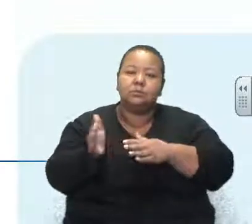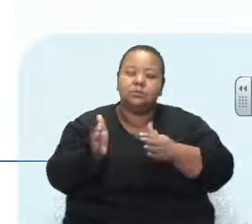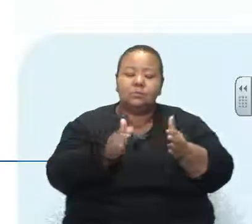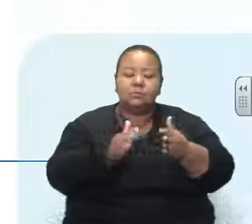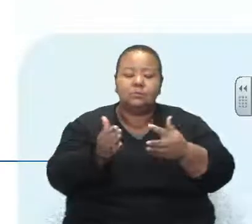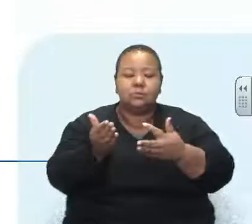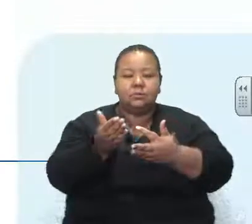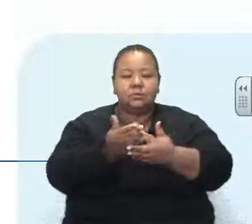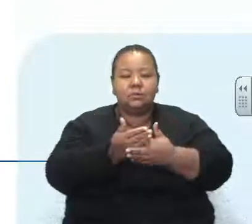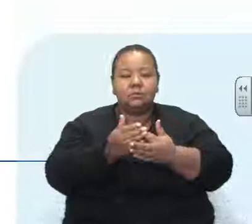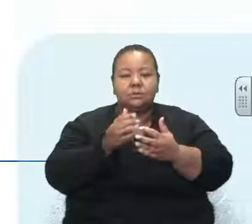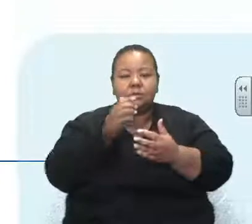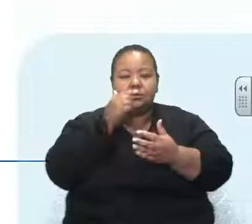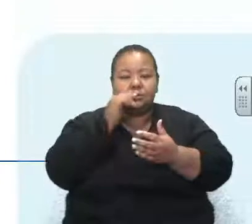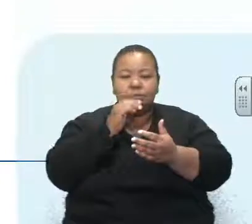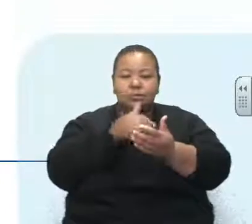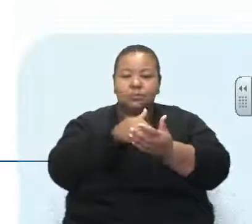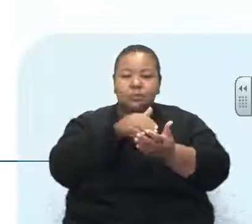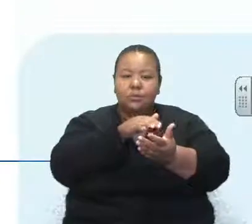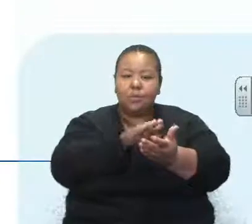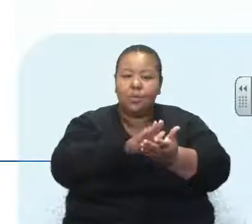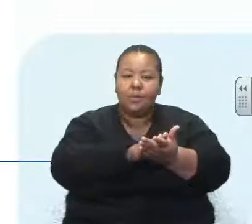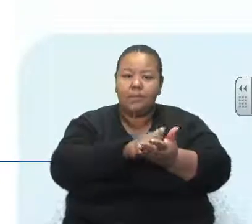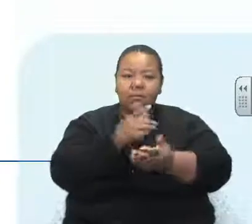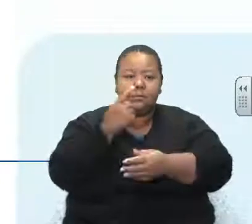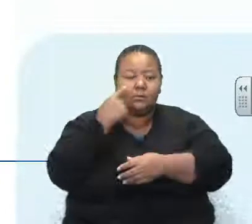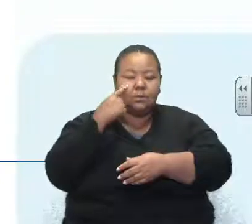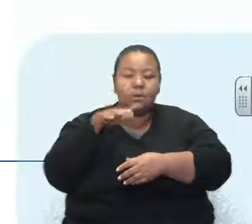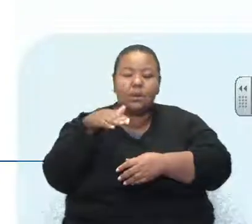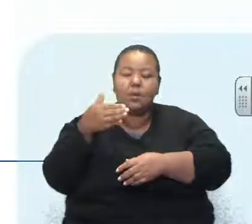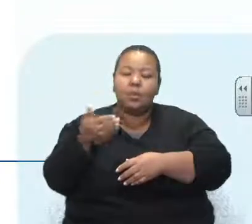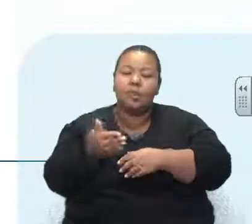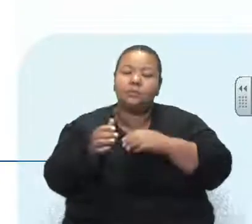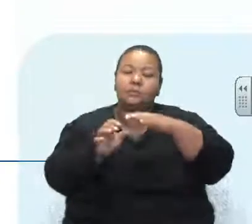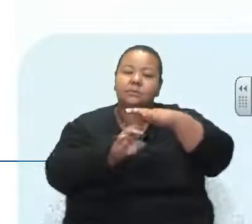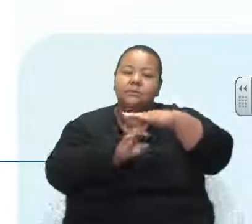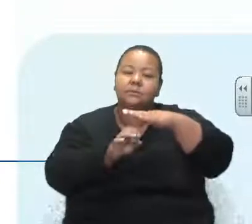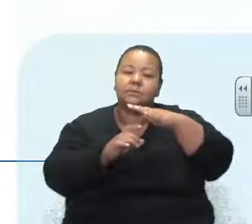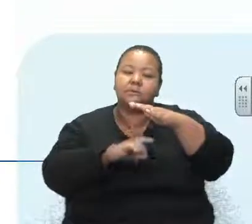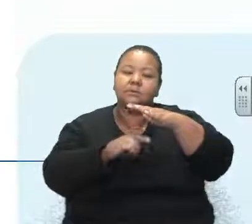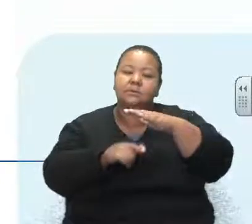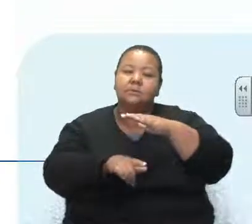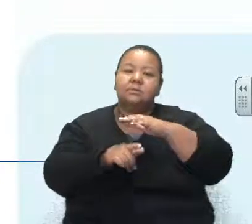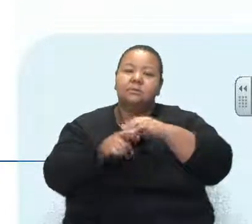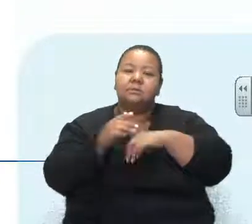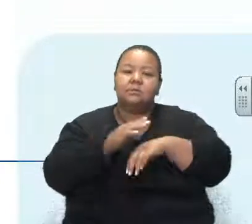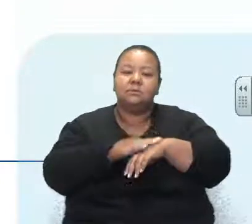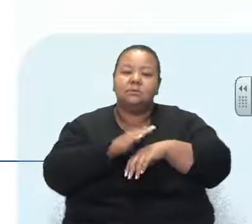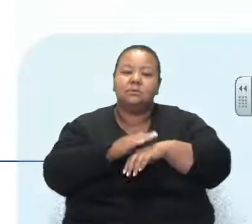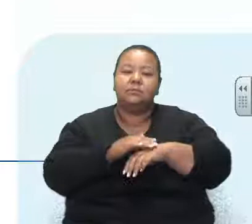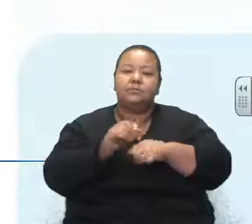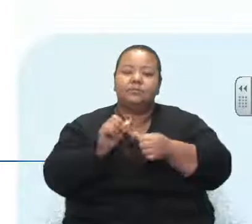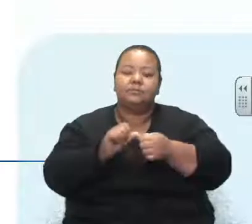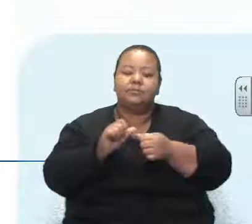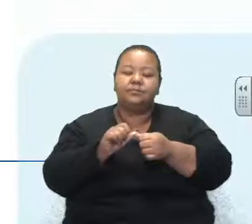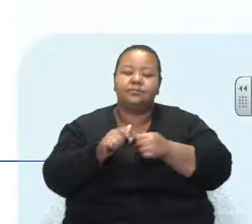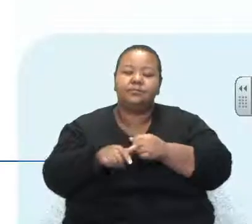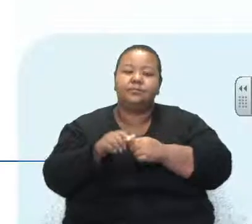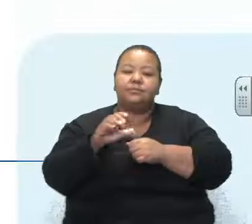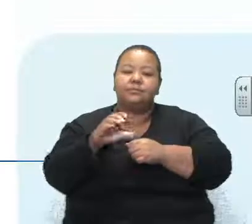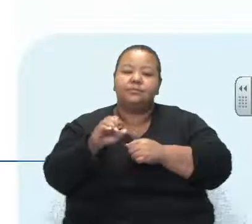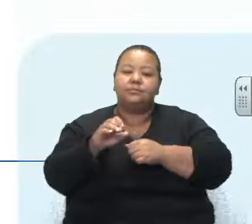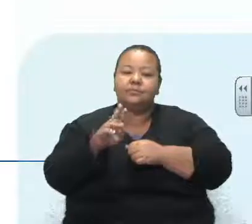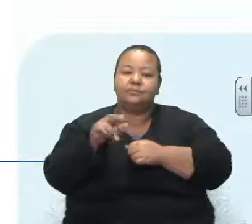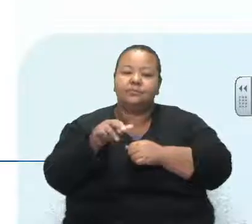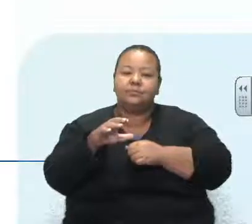cobrança, eu vou medir aqui o quanto que a minha empresa está tendo levando de tempo para fazer as suas cobranças e também